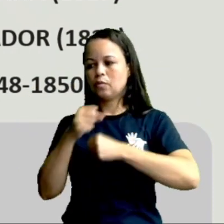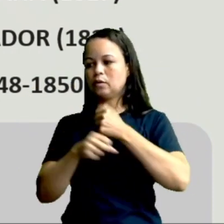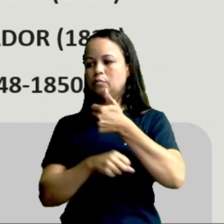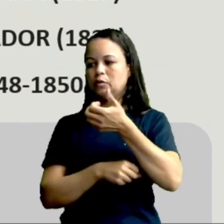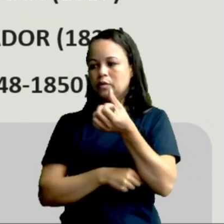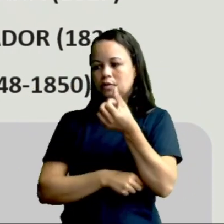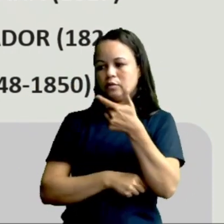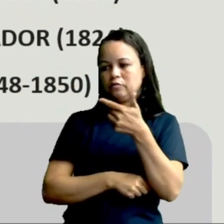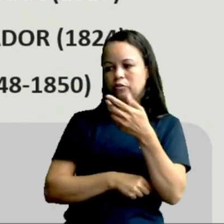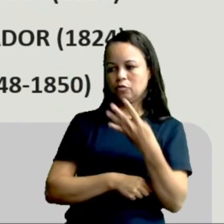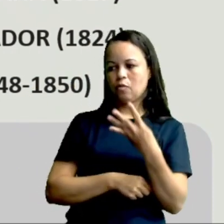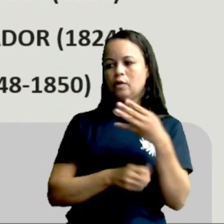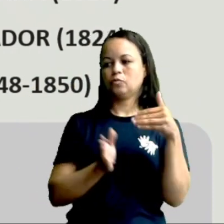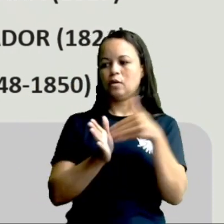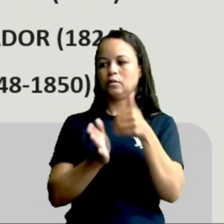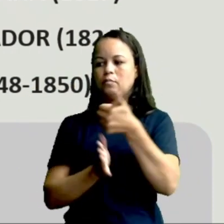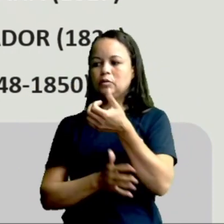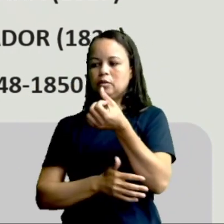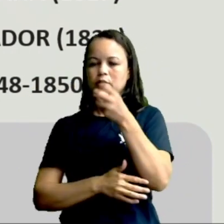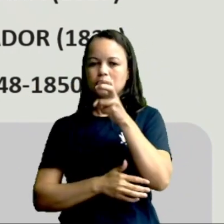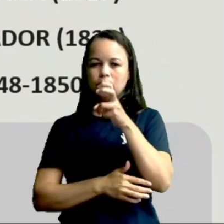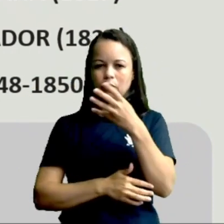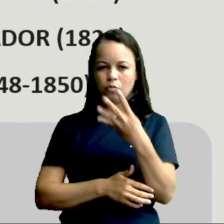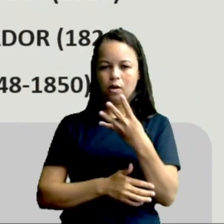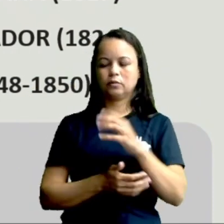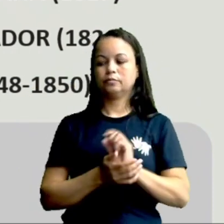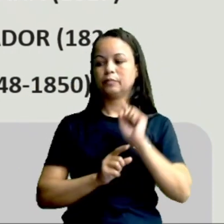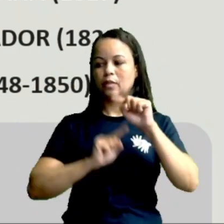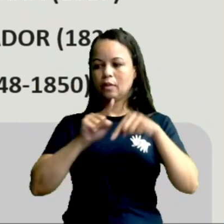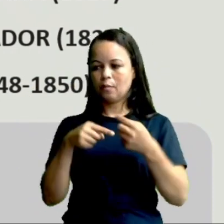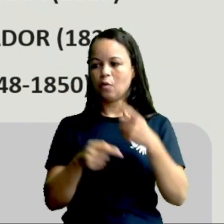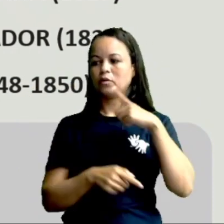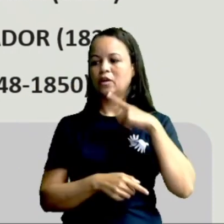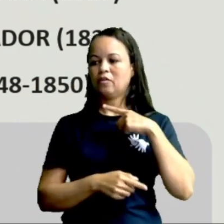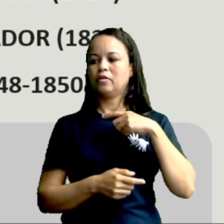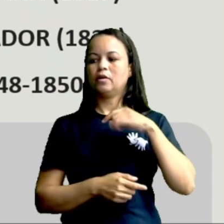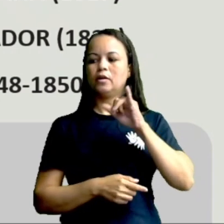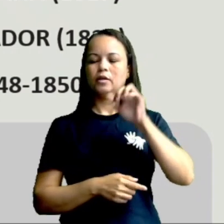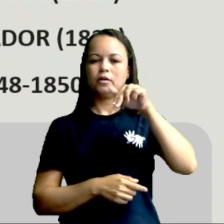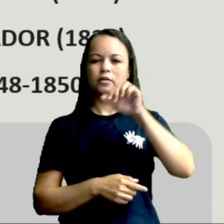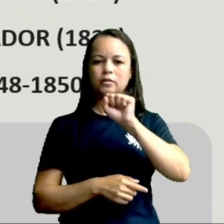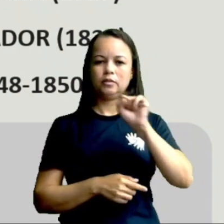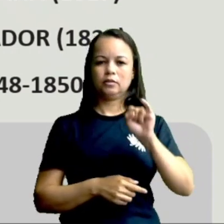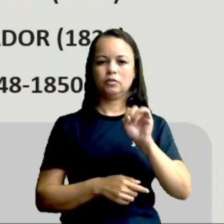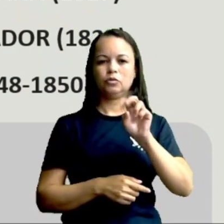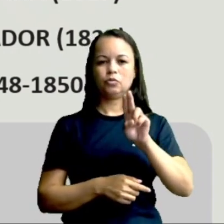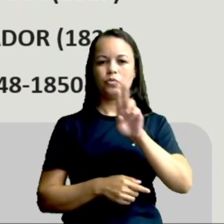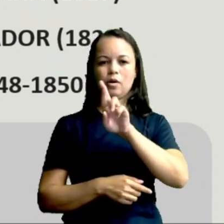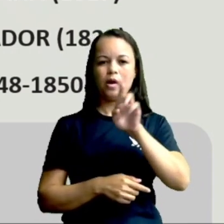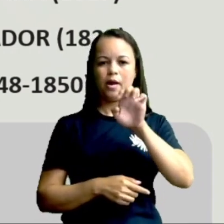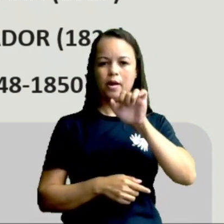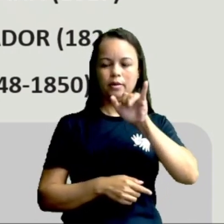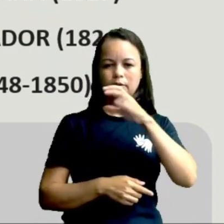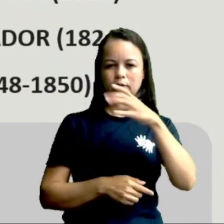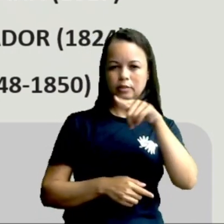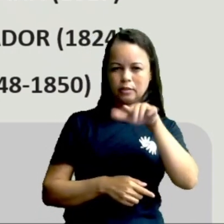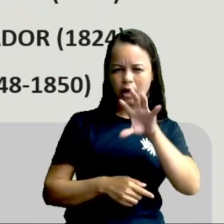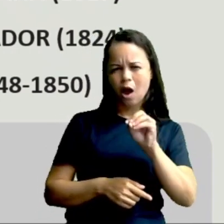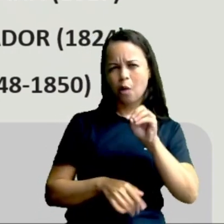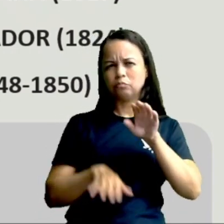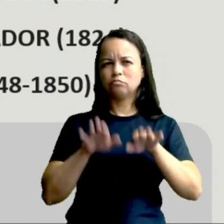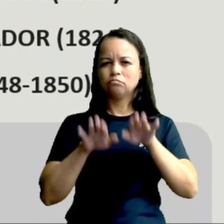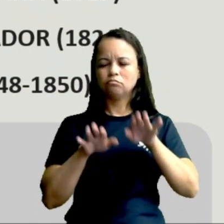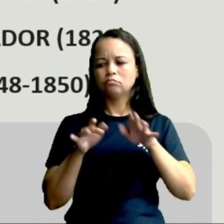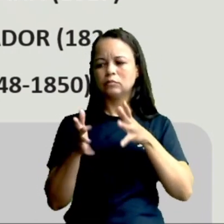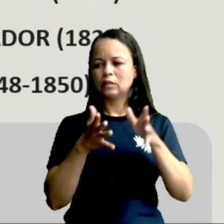a 1654. Depois, nós tivemos, aí, entre o meio dessa